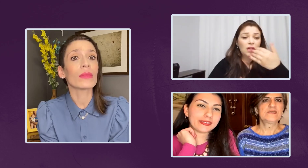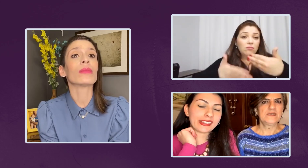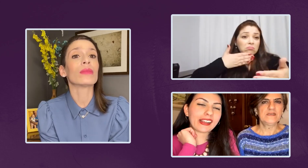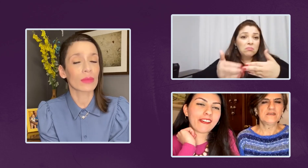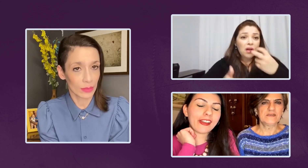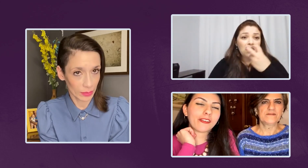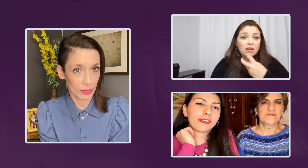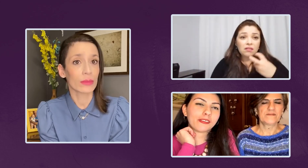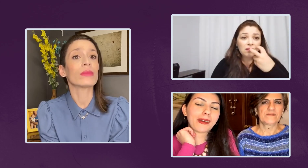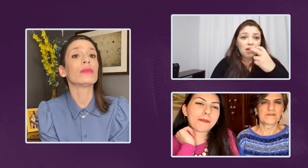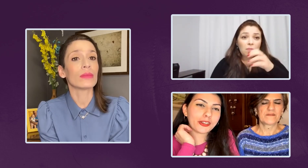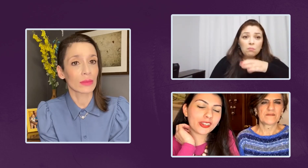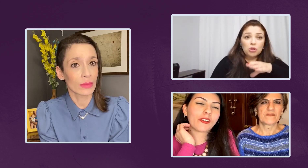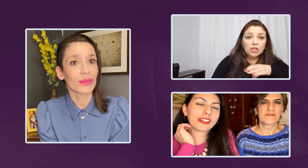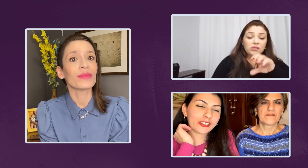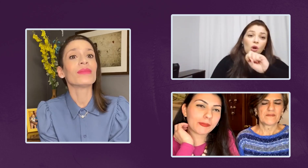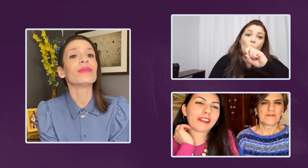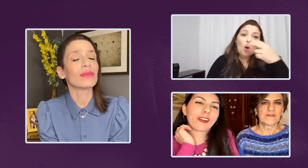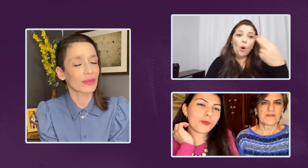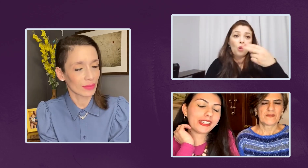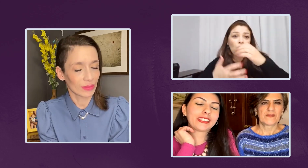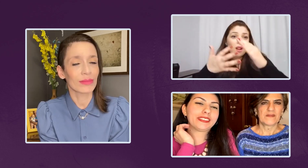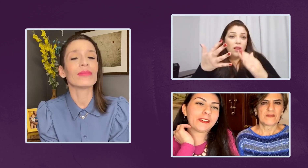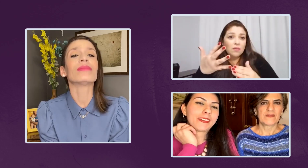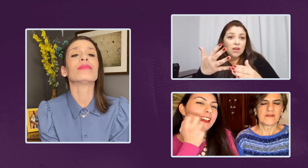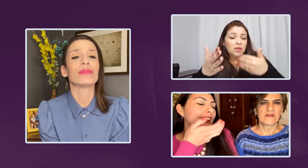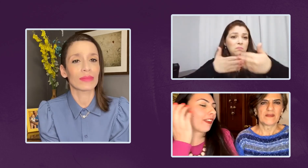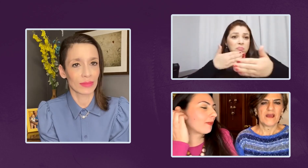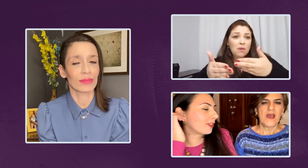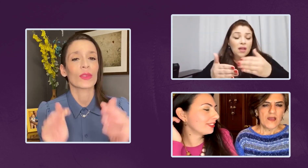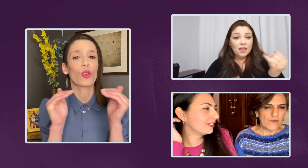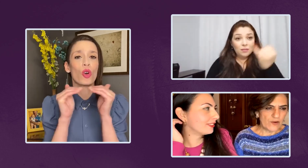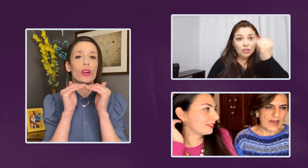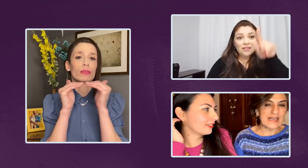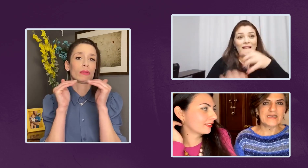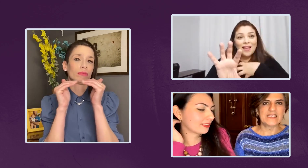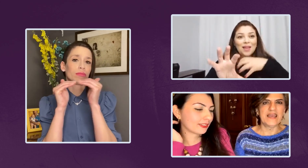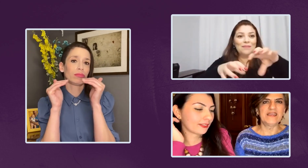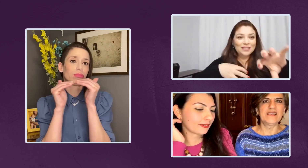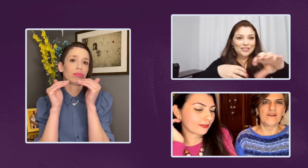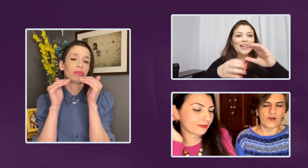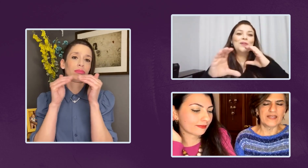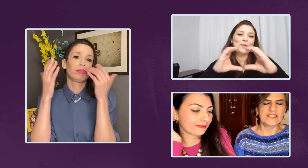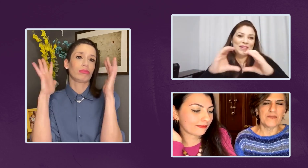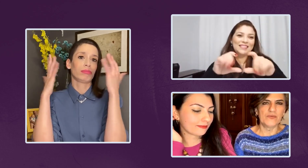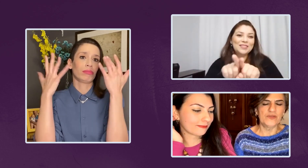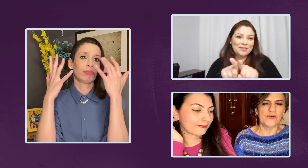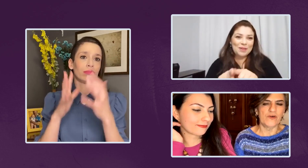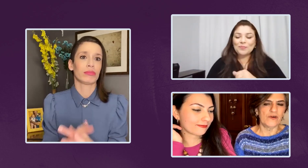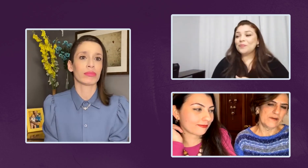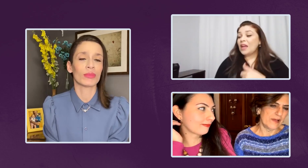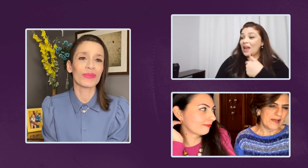português. Sim, Tem que sim. haver uma empatia, um entendimento e a comunicação. Quer falar alguma coisa? Eu vou agradecer